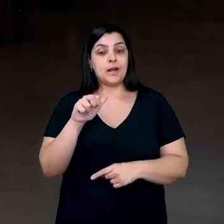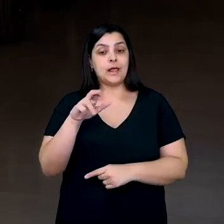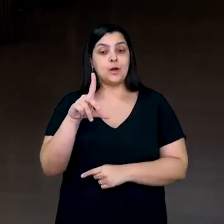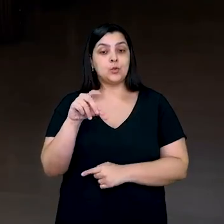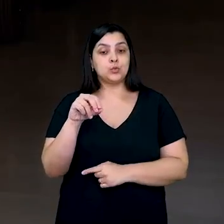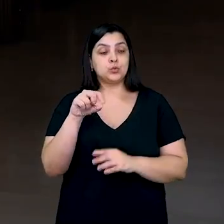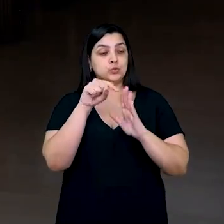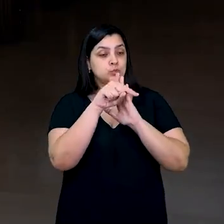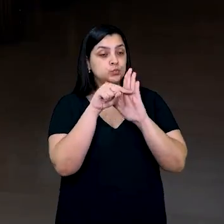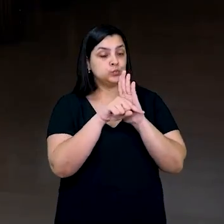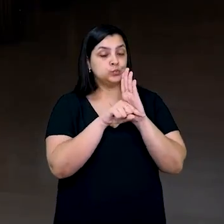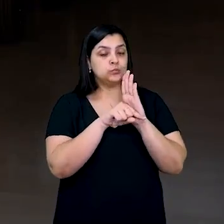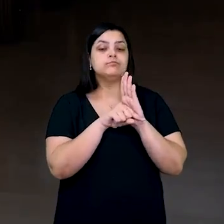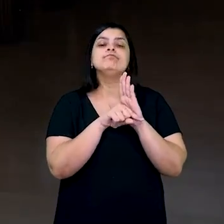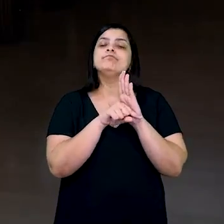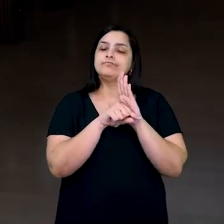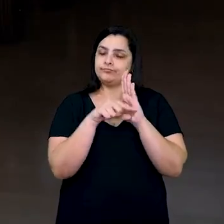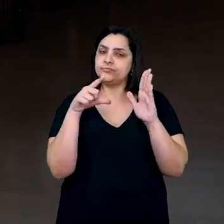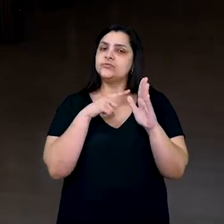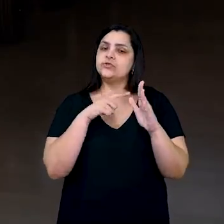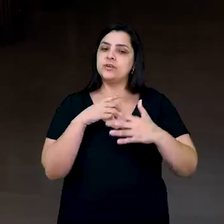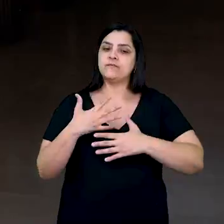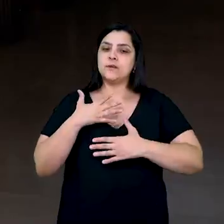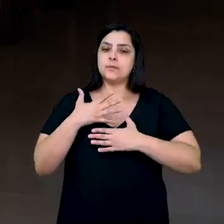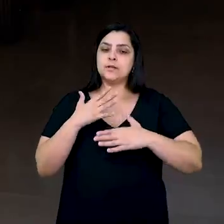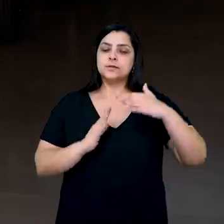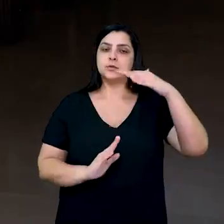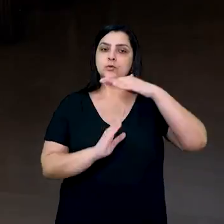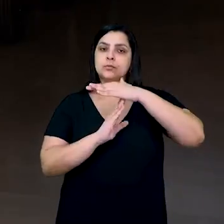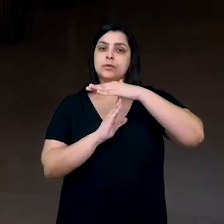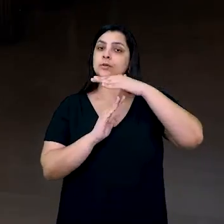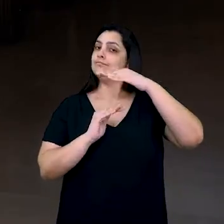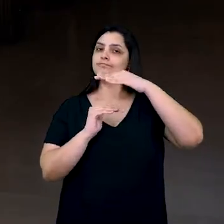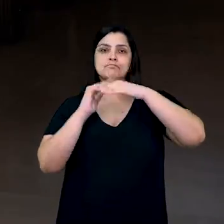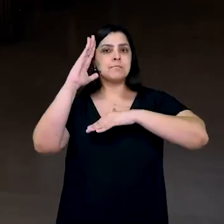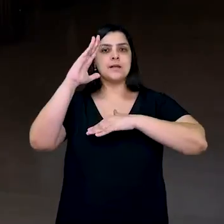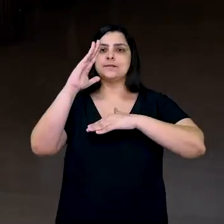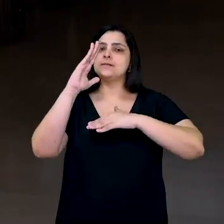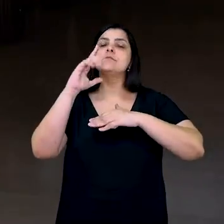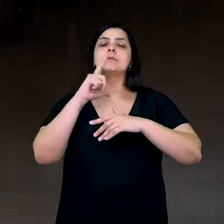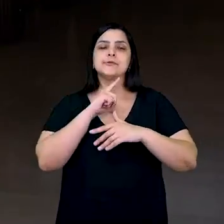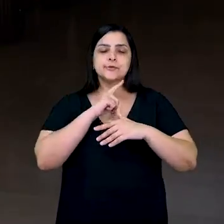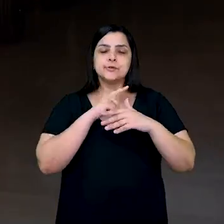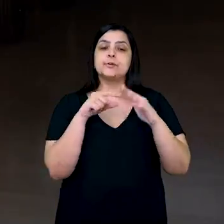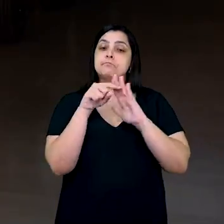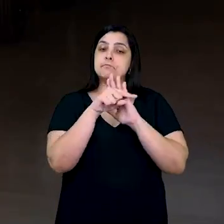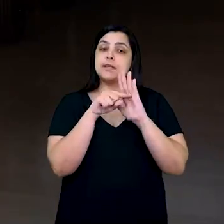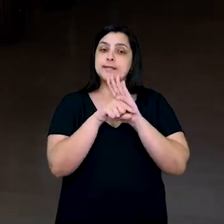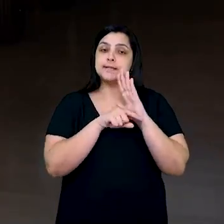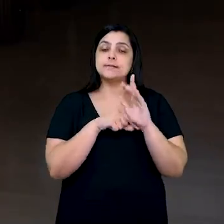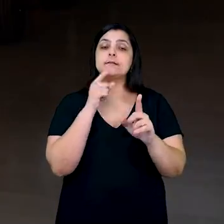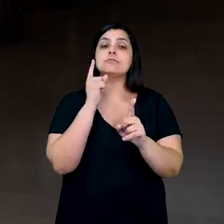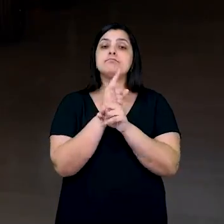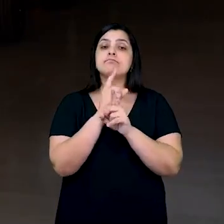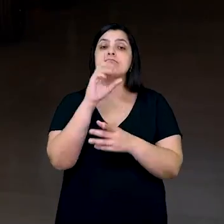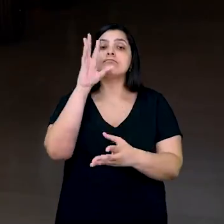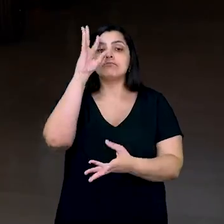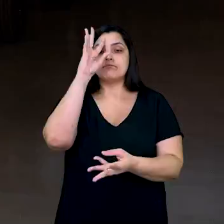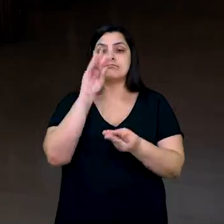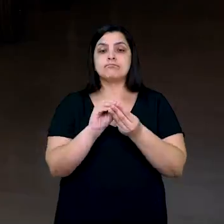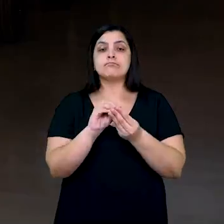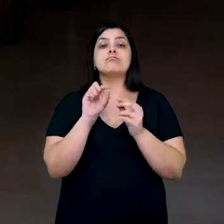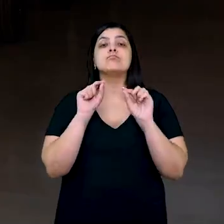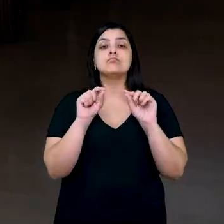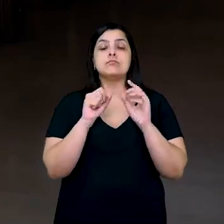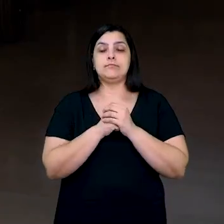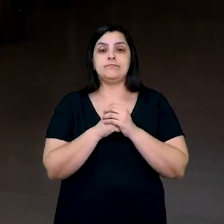conforme laudo pericial, o trabalhador estava exposto a vibrações superiores aos limites permitidos. A perícia também concluiu